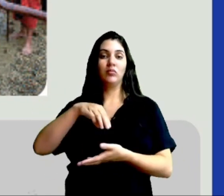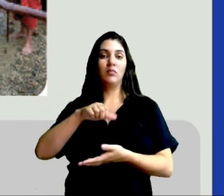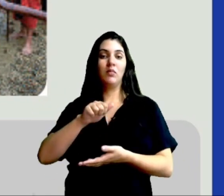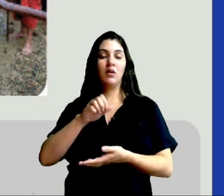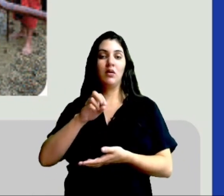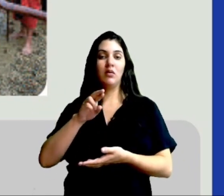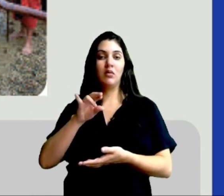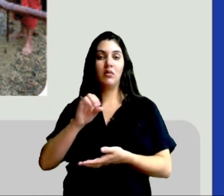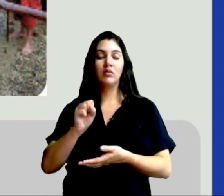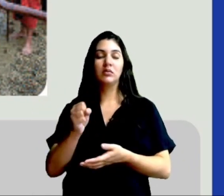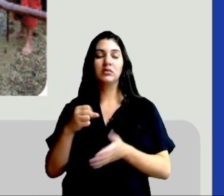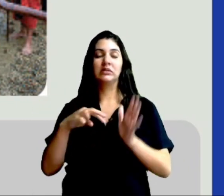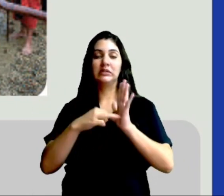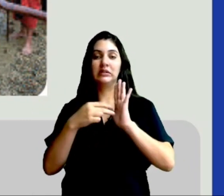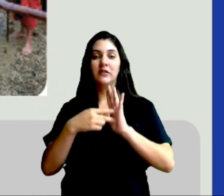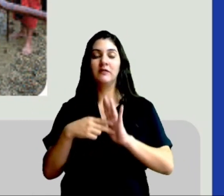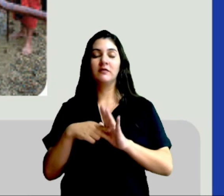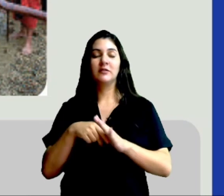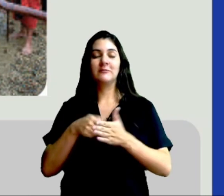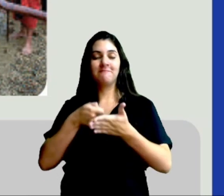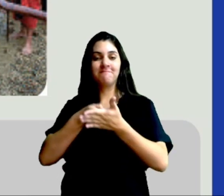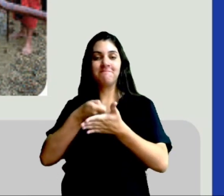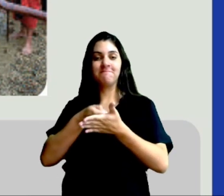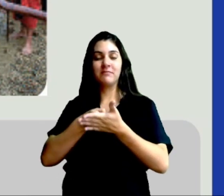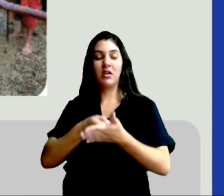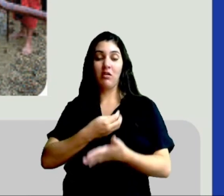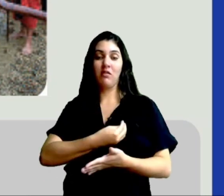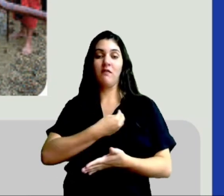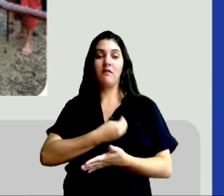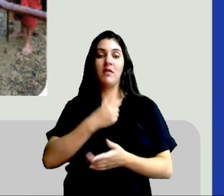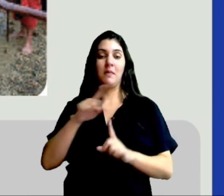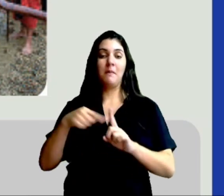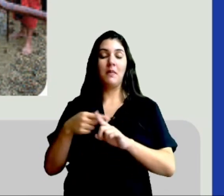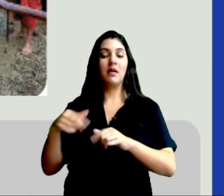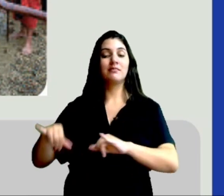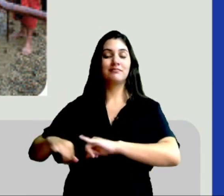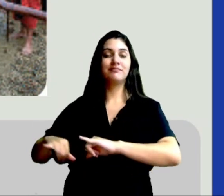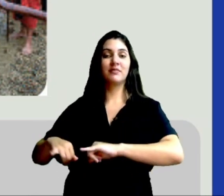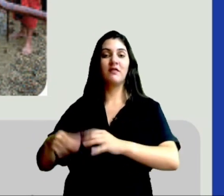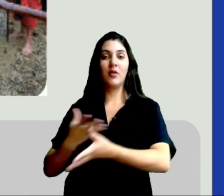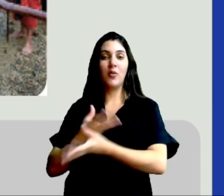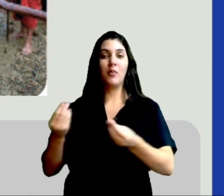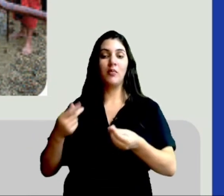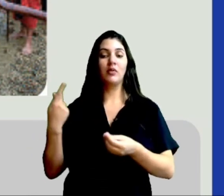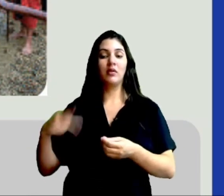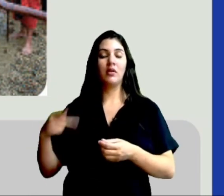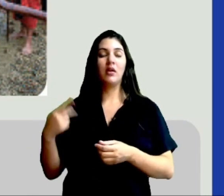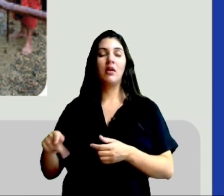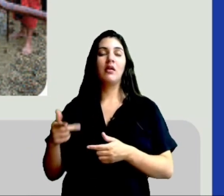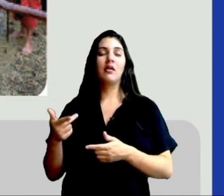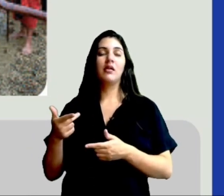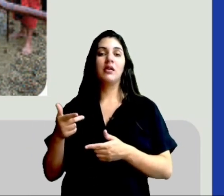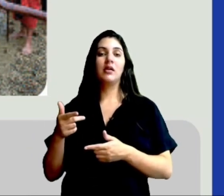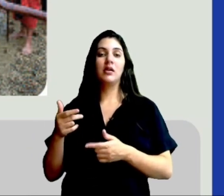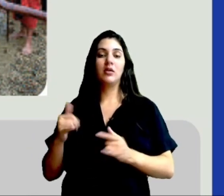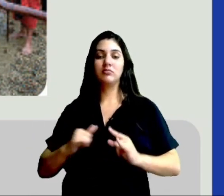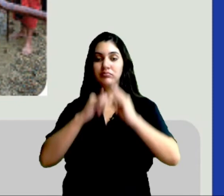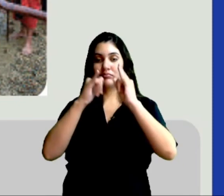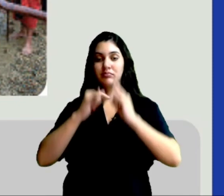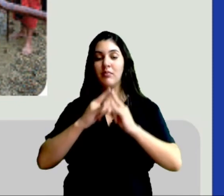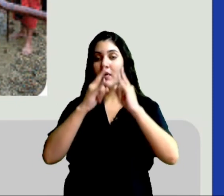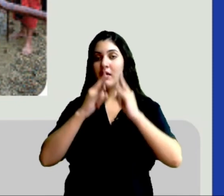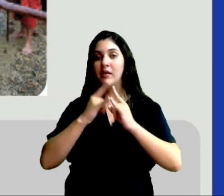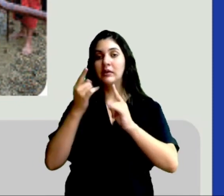de resistência, né, os que sobreviveram, mas também sofreram muito com essa questão do imperialismo, com esse avanço